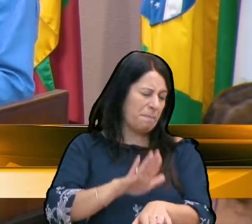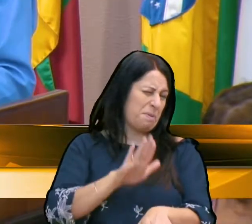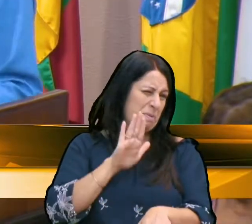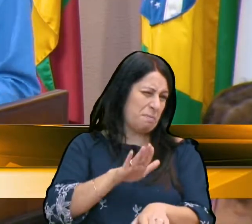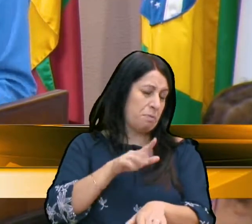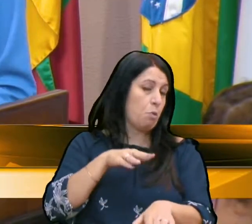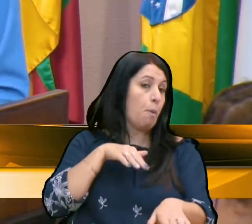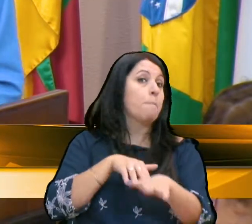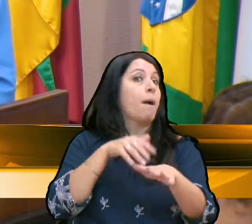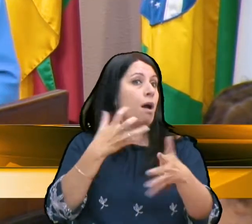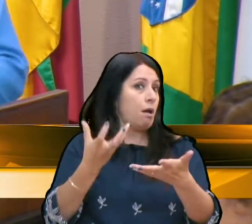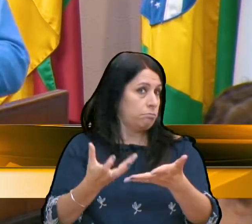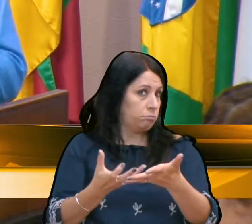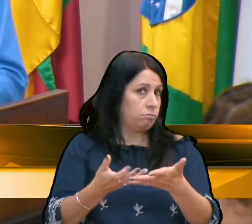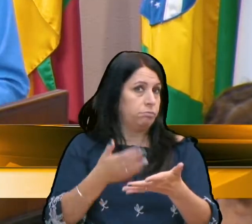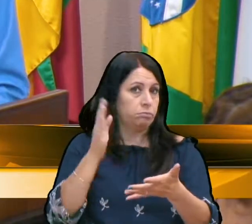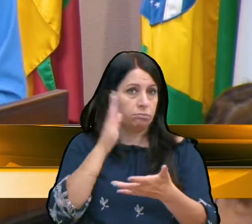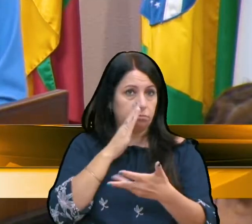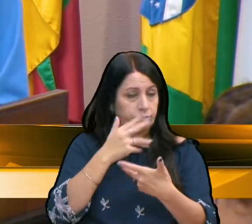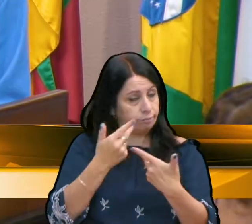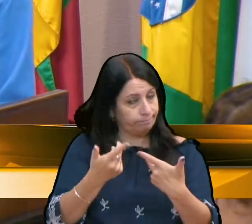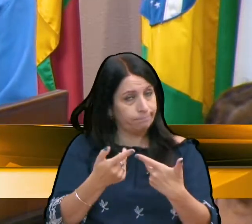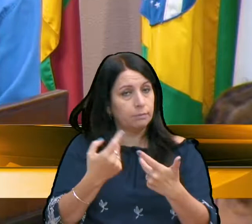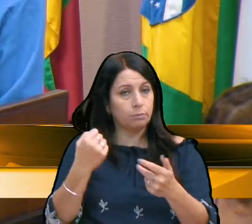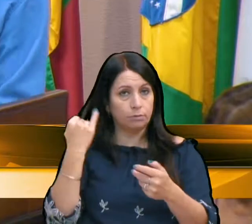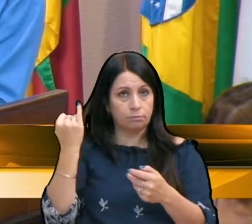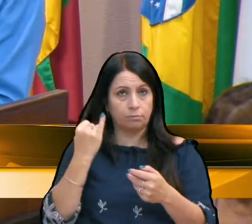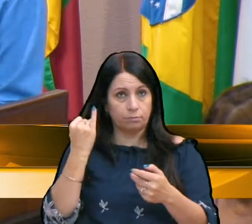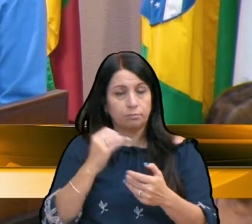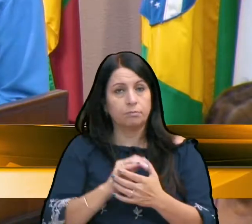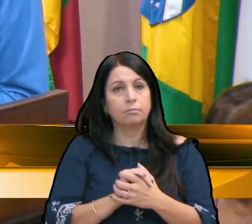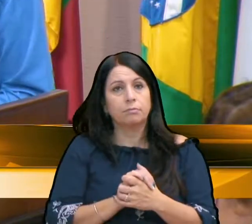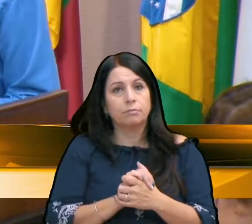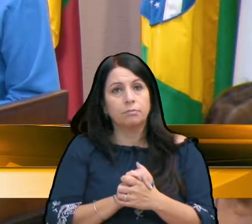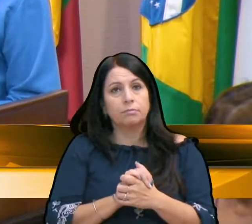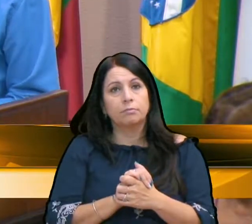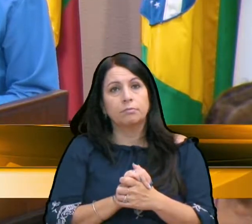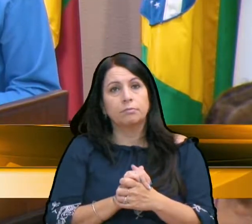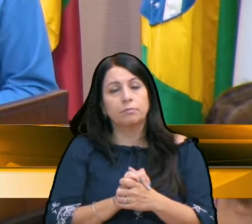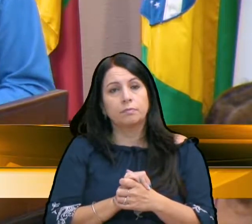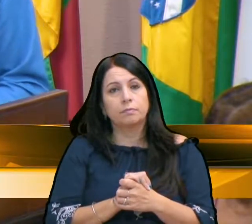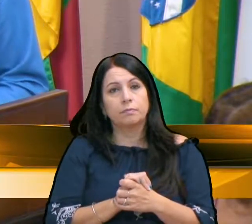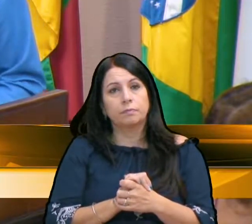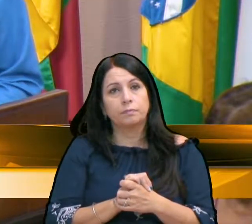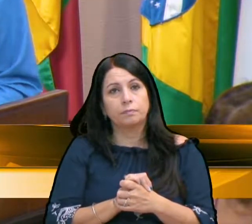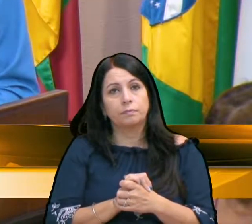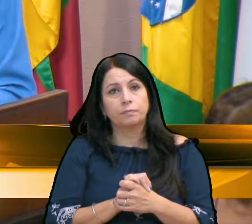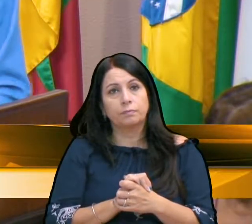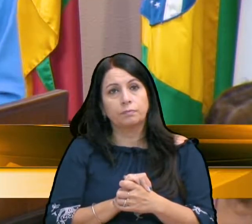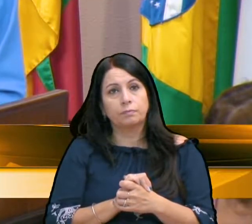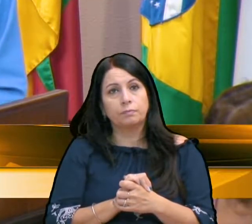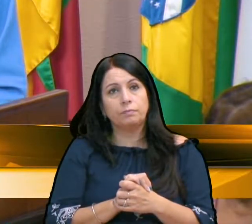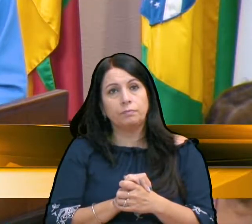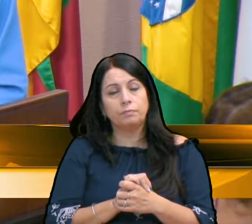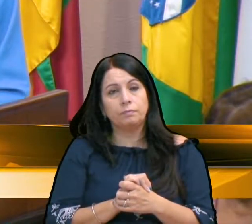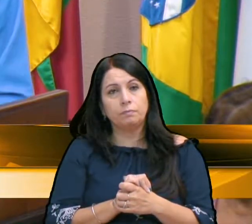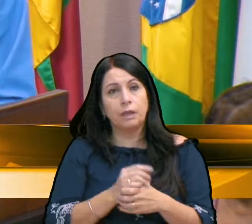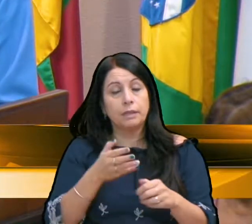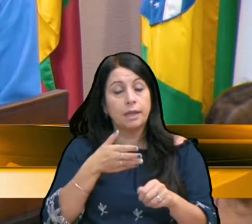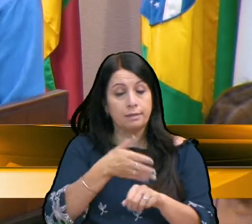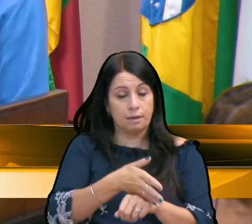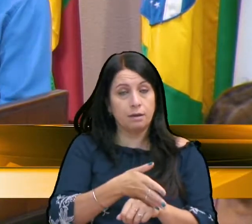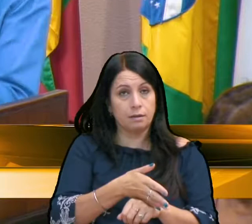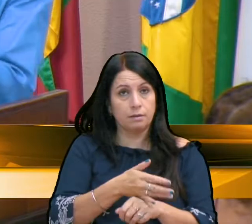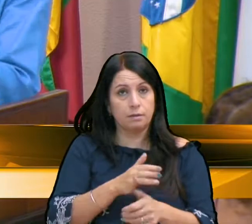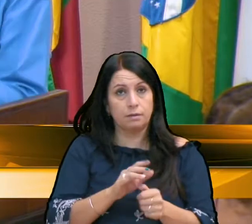tudo uma coisa rápida. Então, é muito importante esse trecho, essa entrada